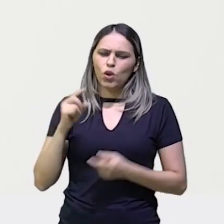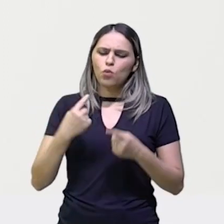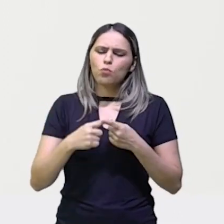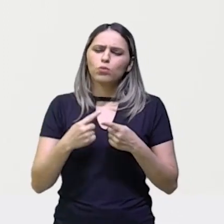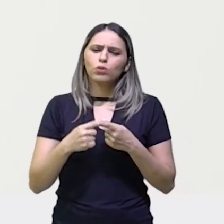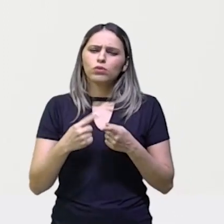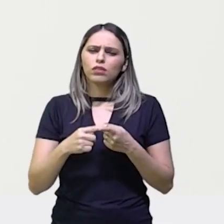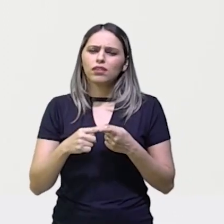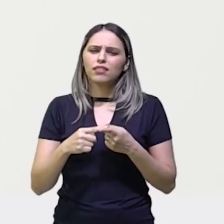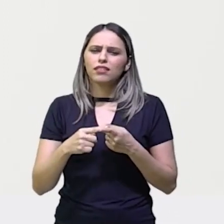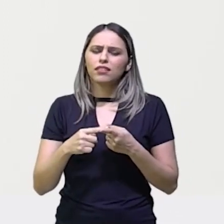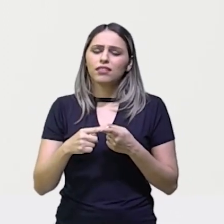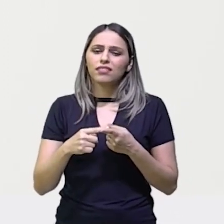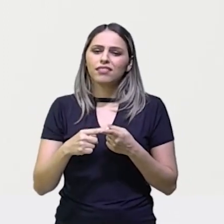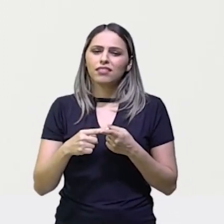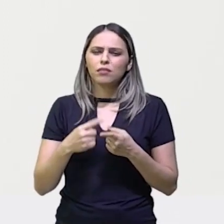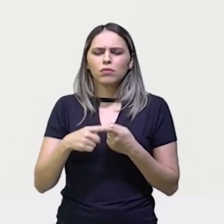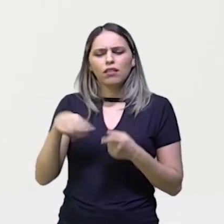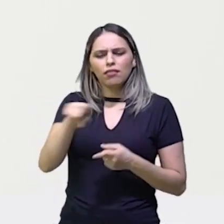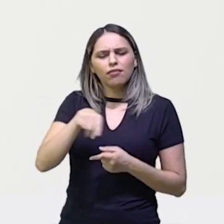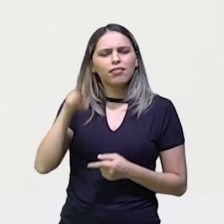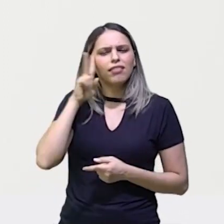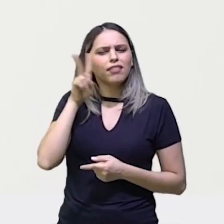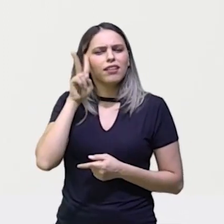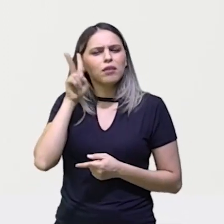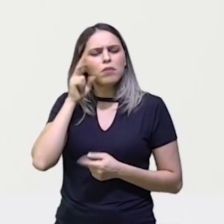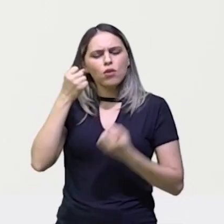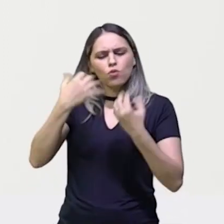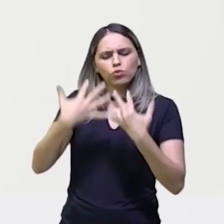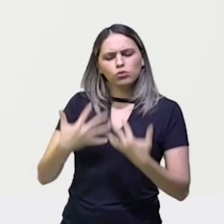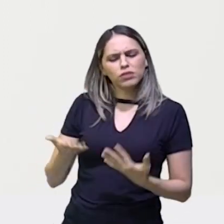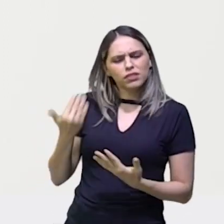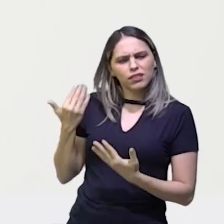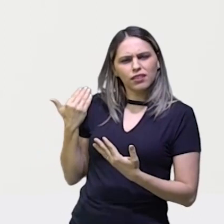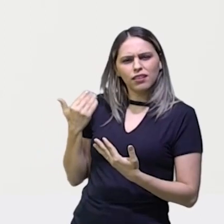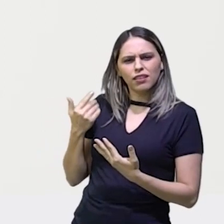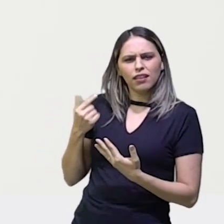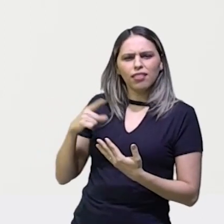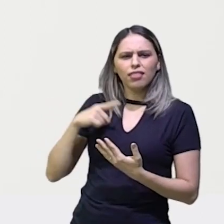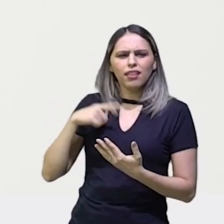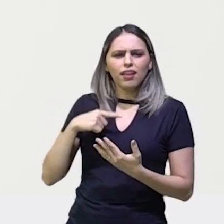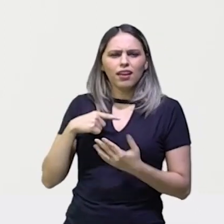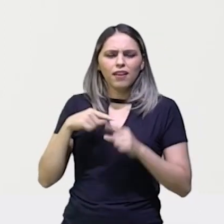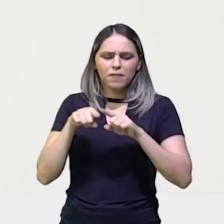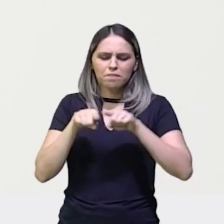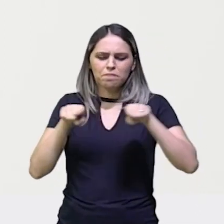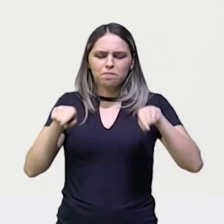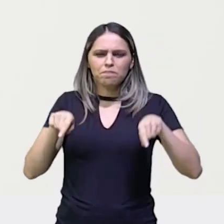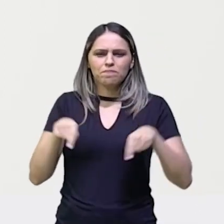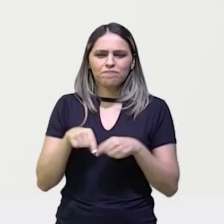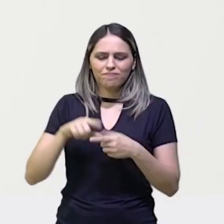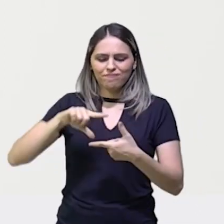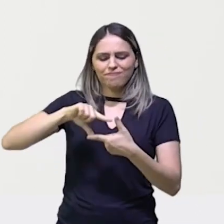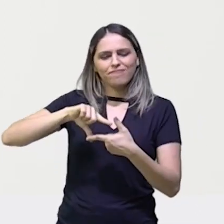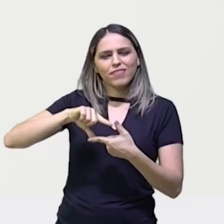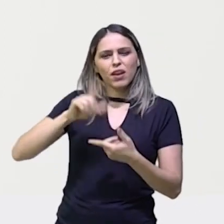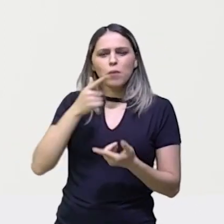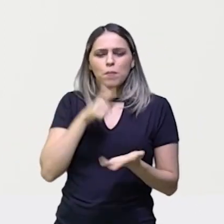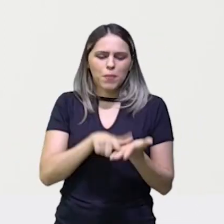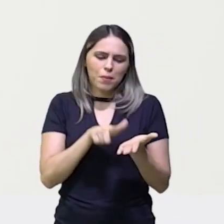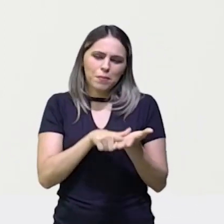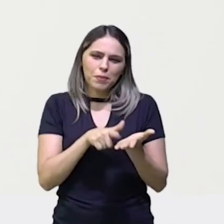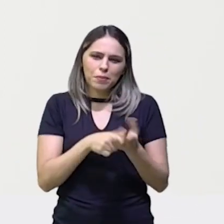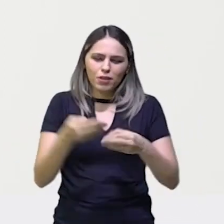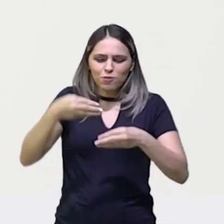A, professora? Porque vocês se lembram que eu falei que a carta ela tinha essa estrutura aqui, ó? Ela era